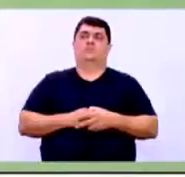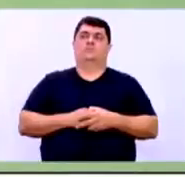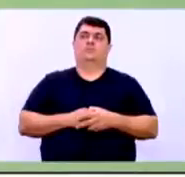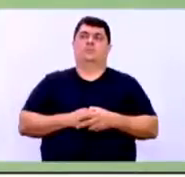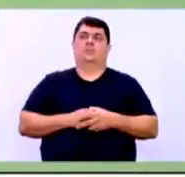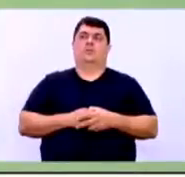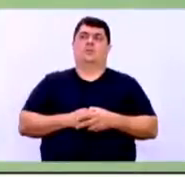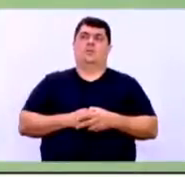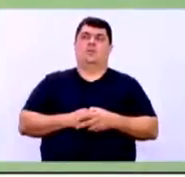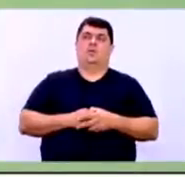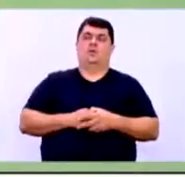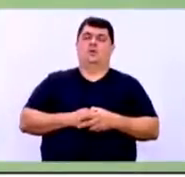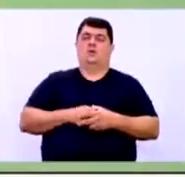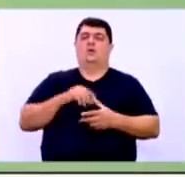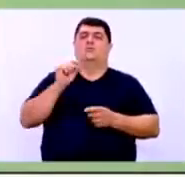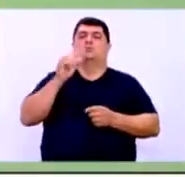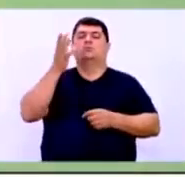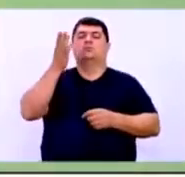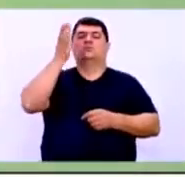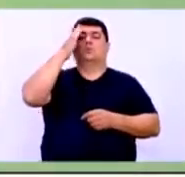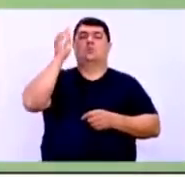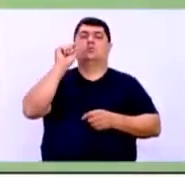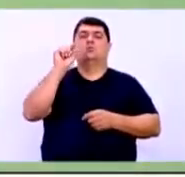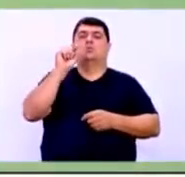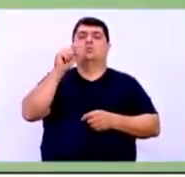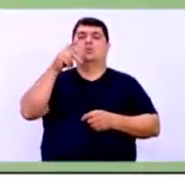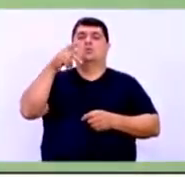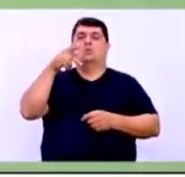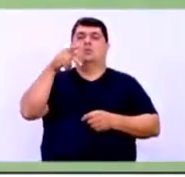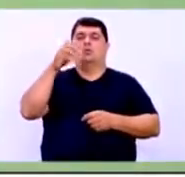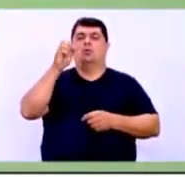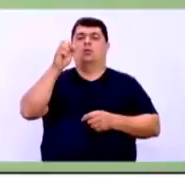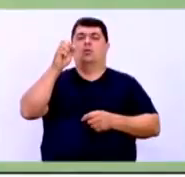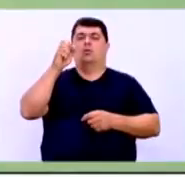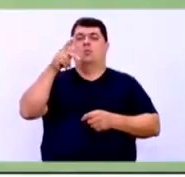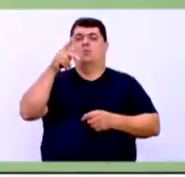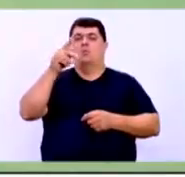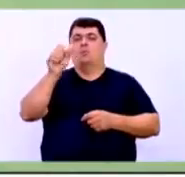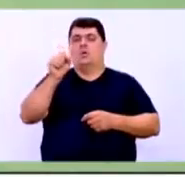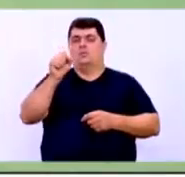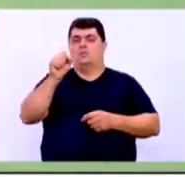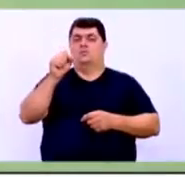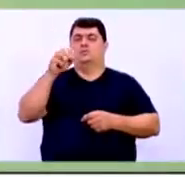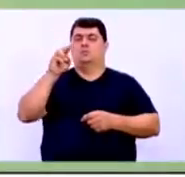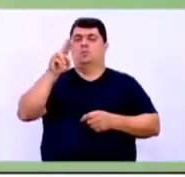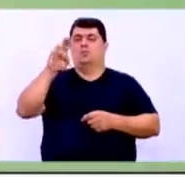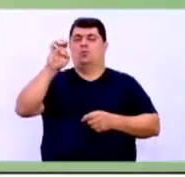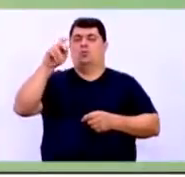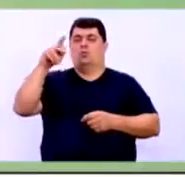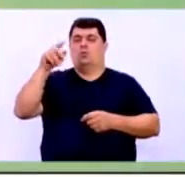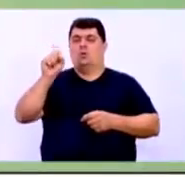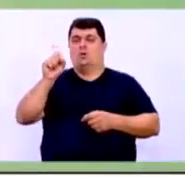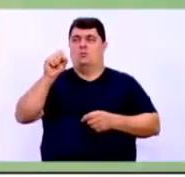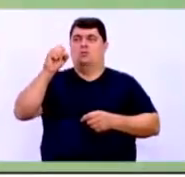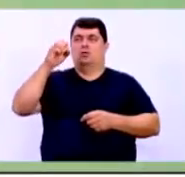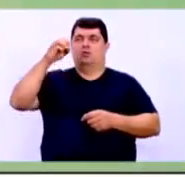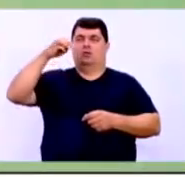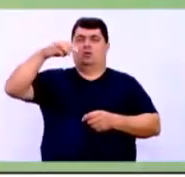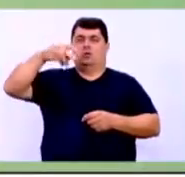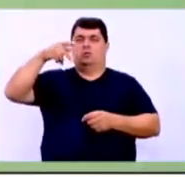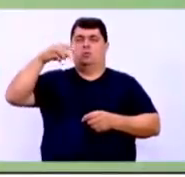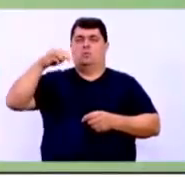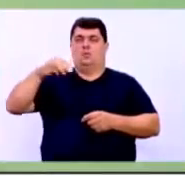Vamos lá. O que ele quer saber? PEPs, WEPs e MPM. PEPs, primeiro que